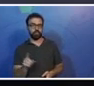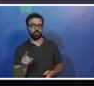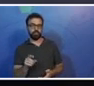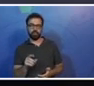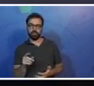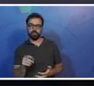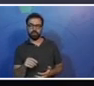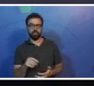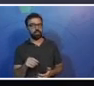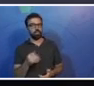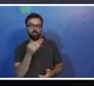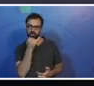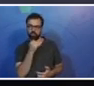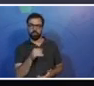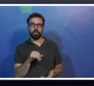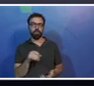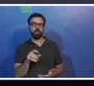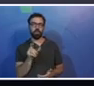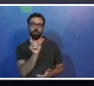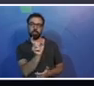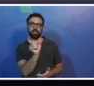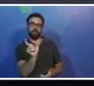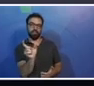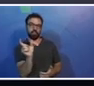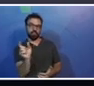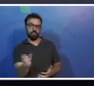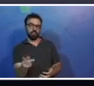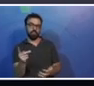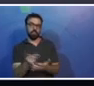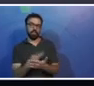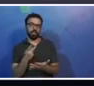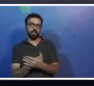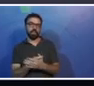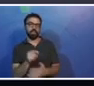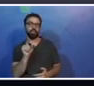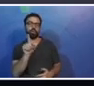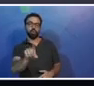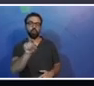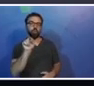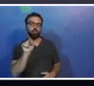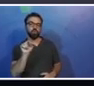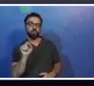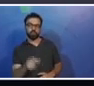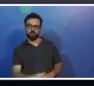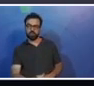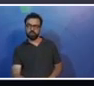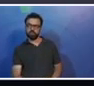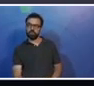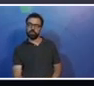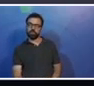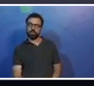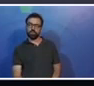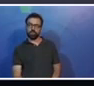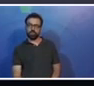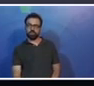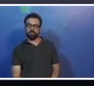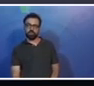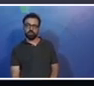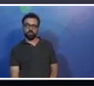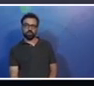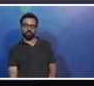incorreta na alternativa, ou seja, agora é a palavra incorreta. Então, vamos observar todas as questões, todas